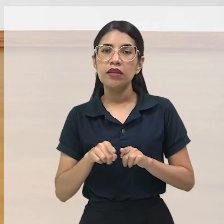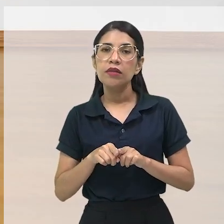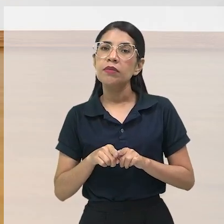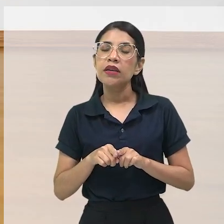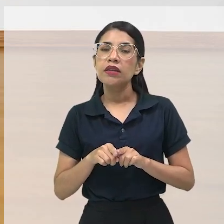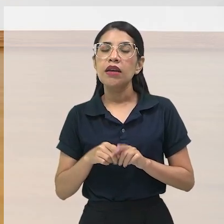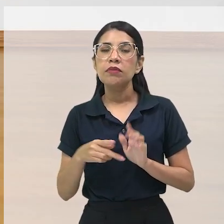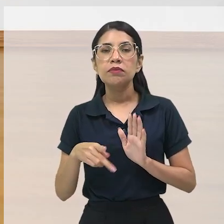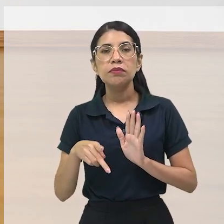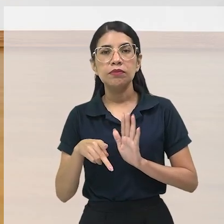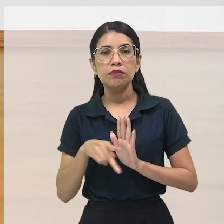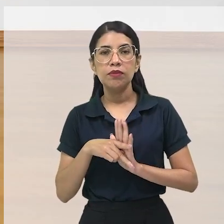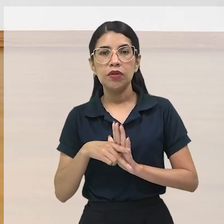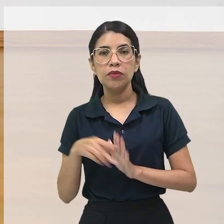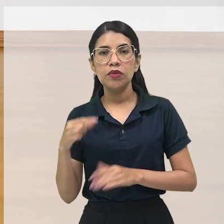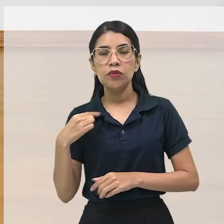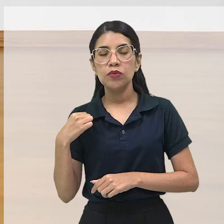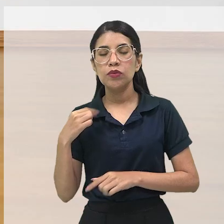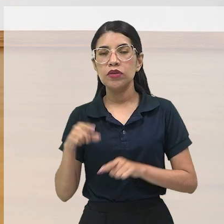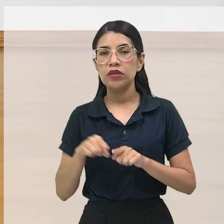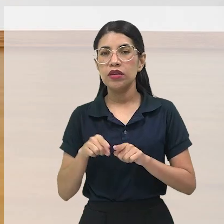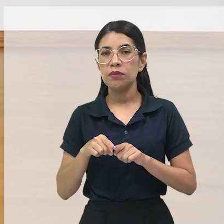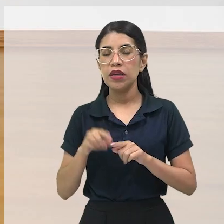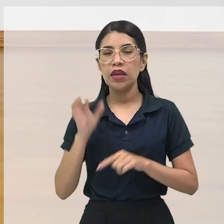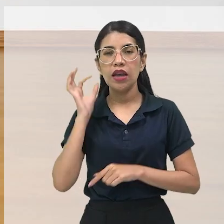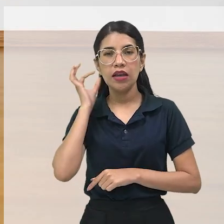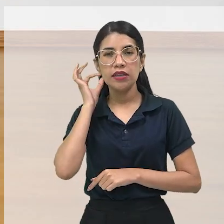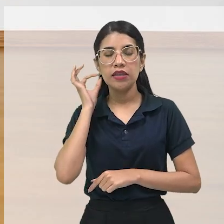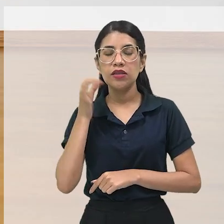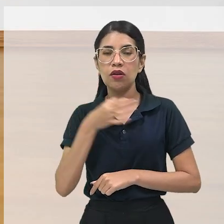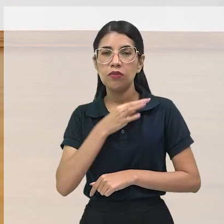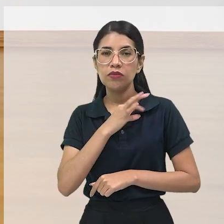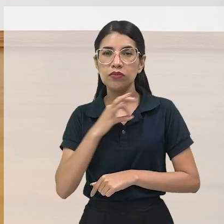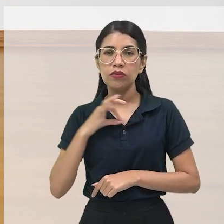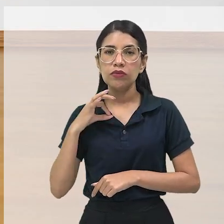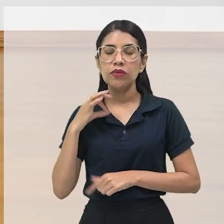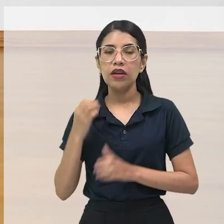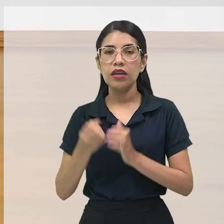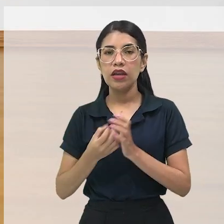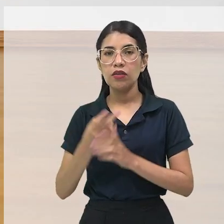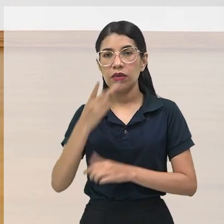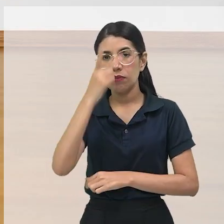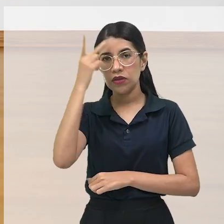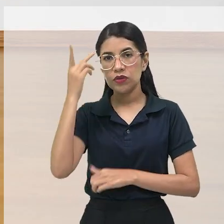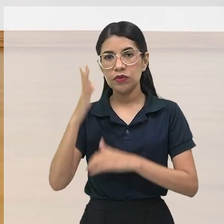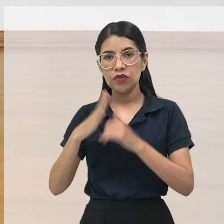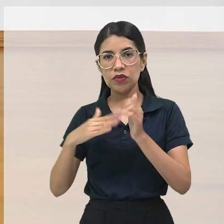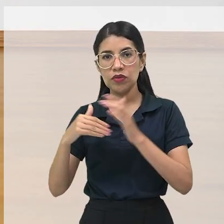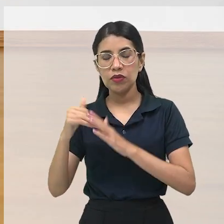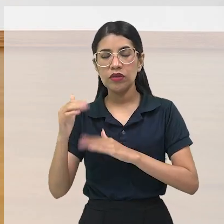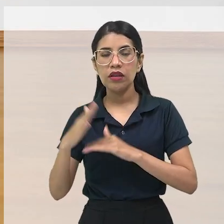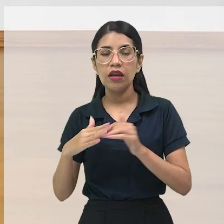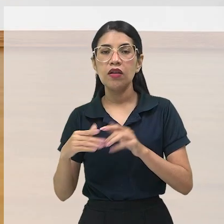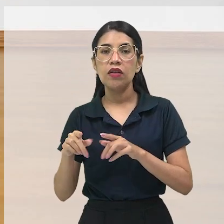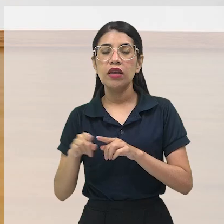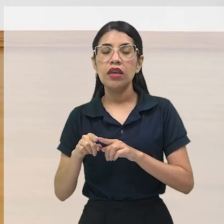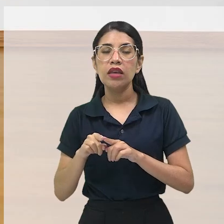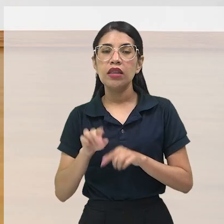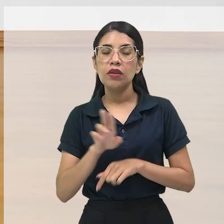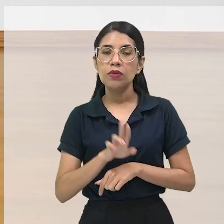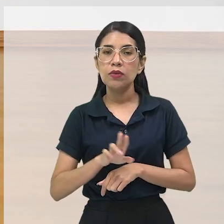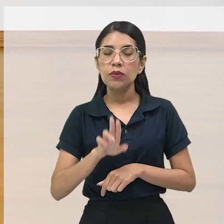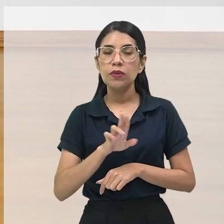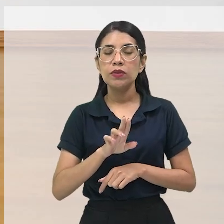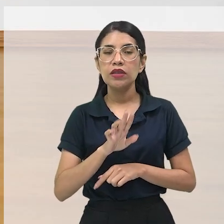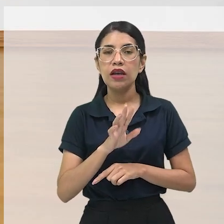da indumentária e acessórios, criado ou produzido pelo figurinista e utilizado pelo artista para